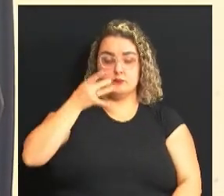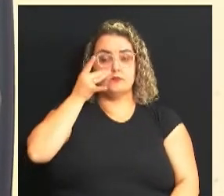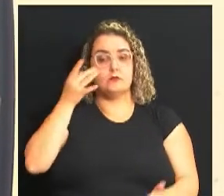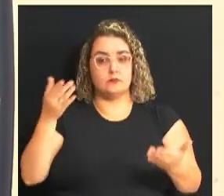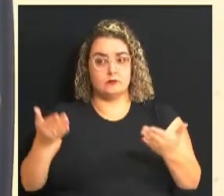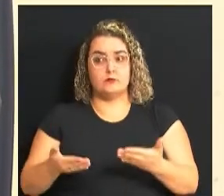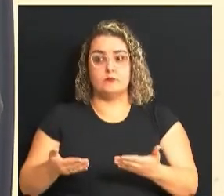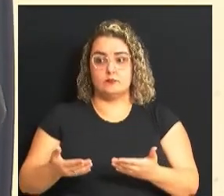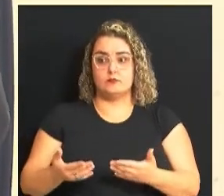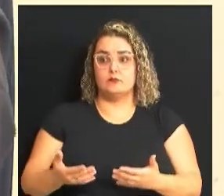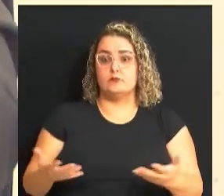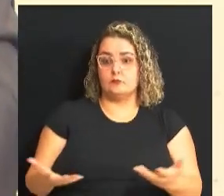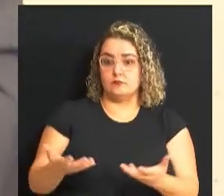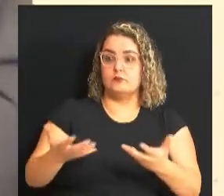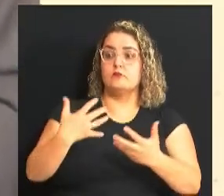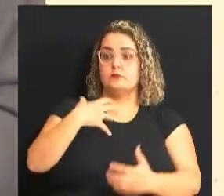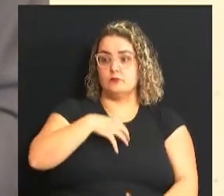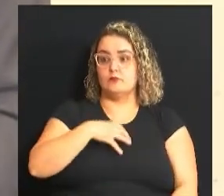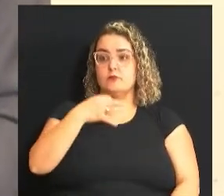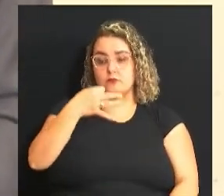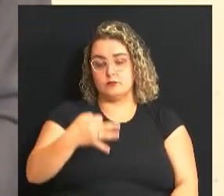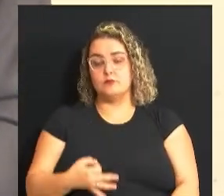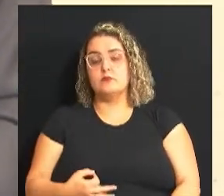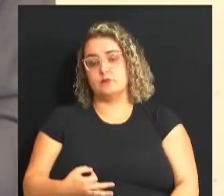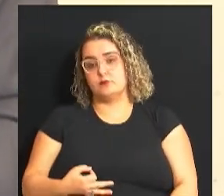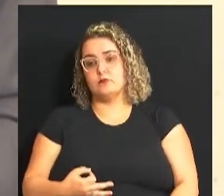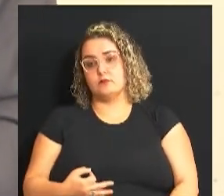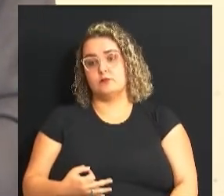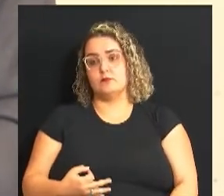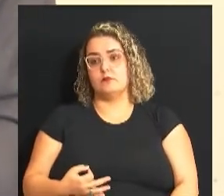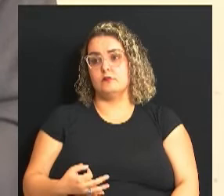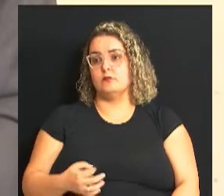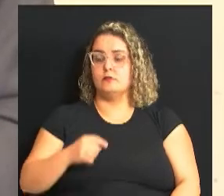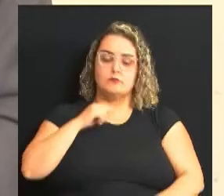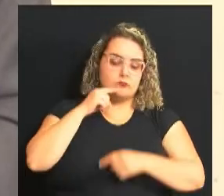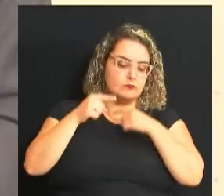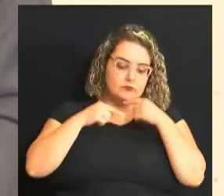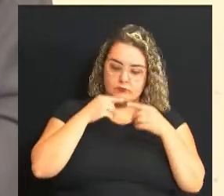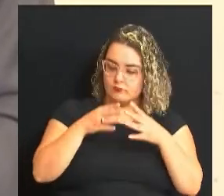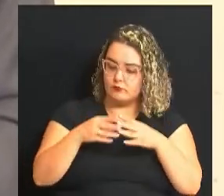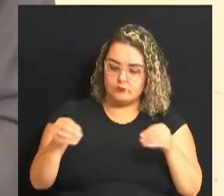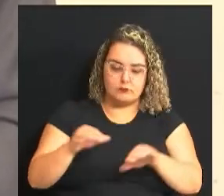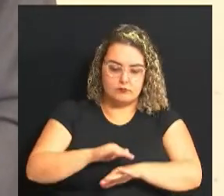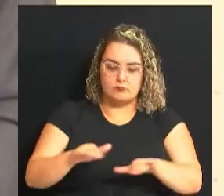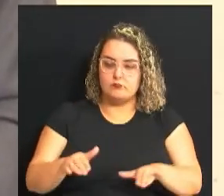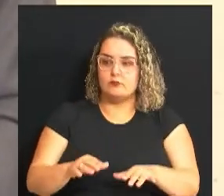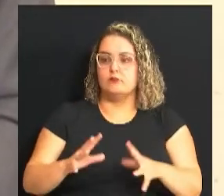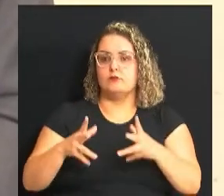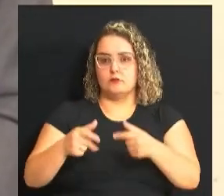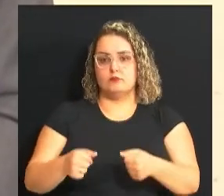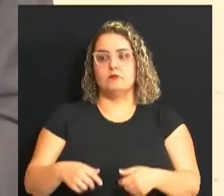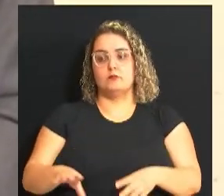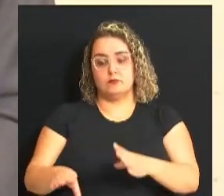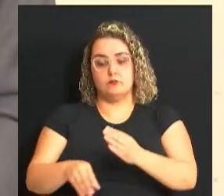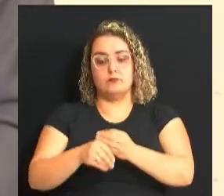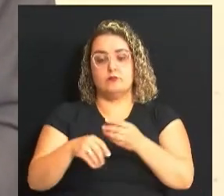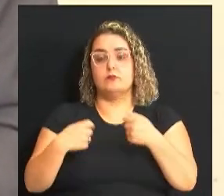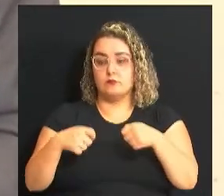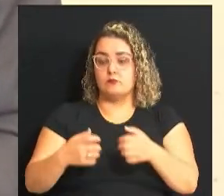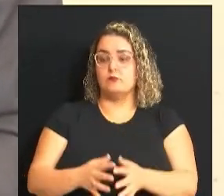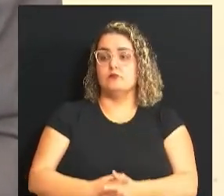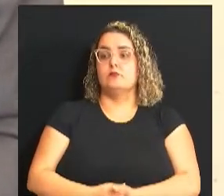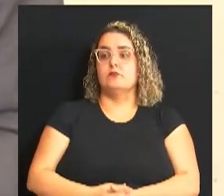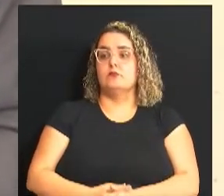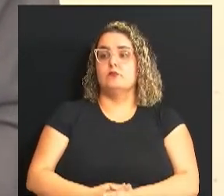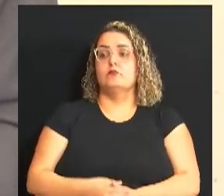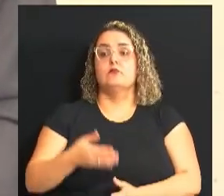buscará contribuir de forma a eliminar dúvidas, o que for necessário, e acrescentar o que for necessário. E você